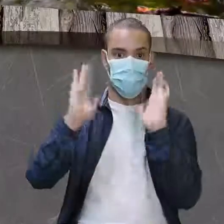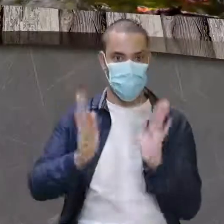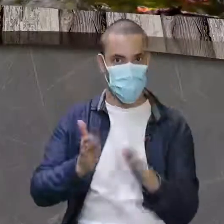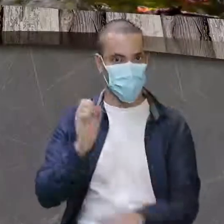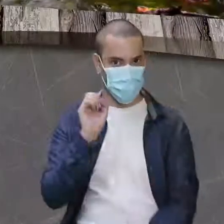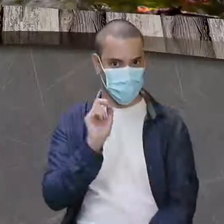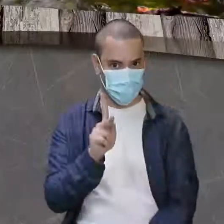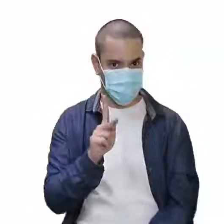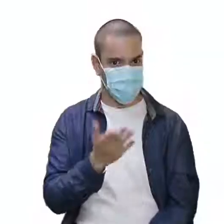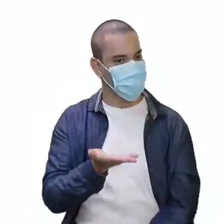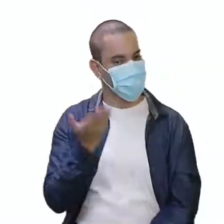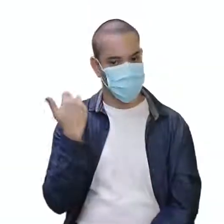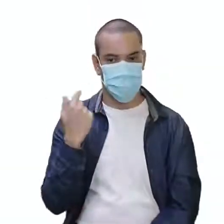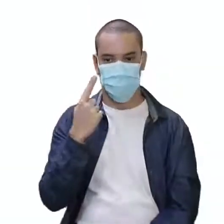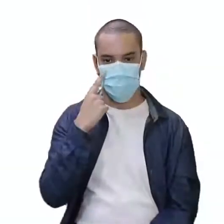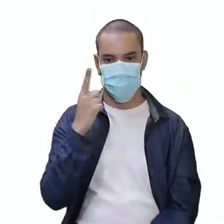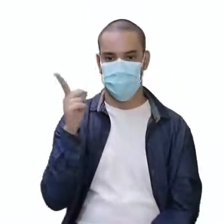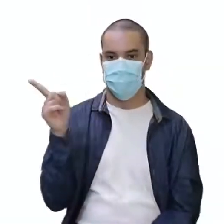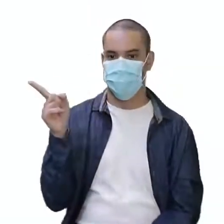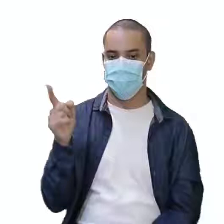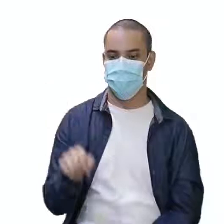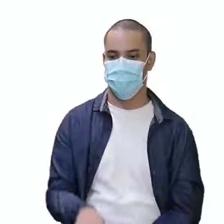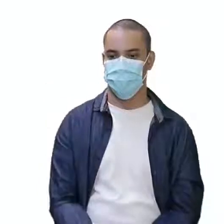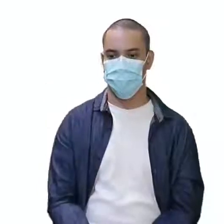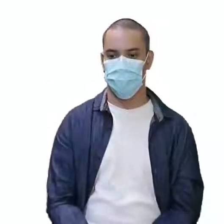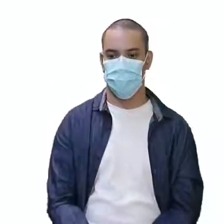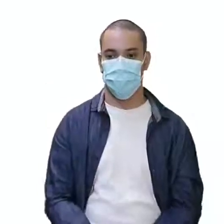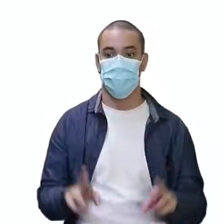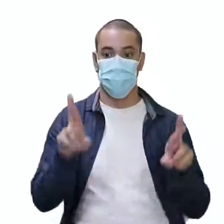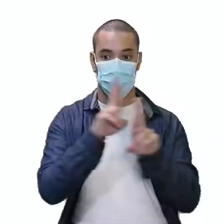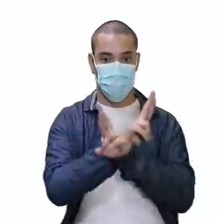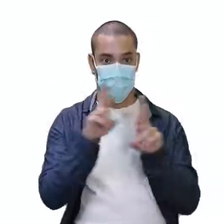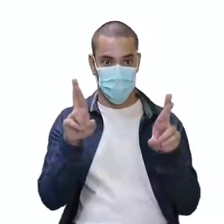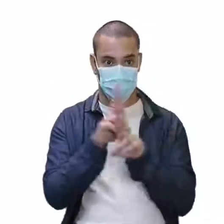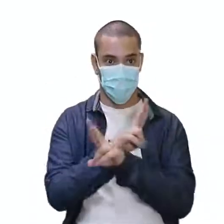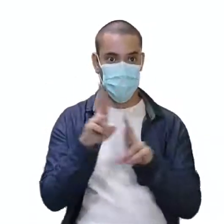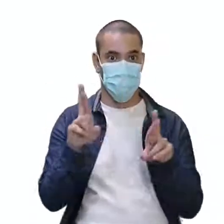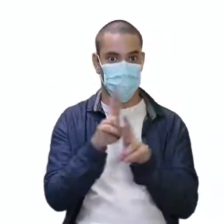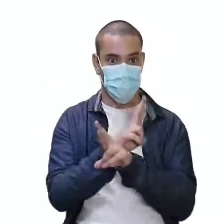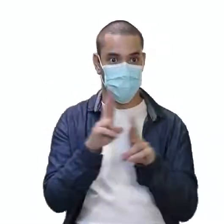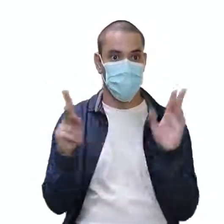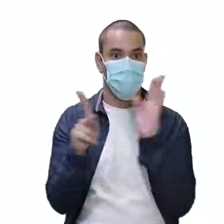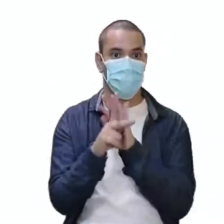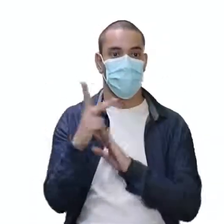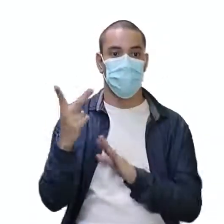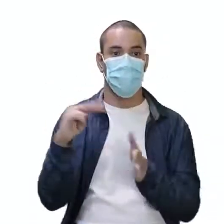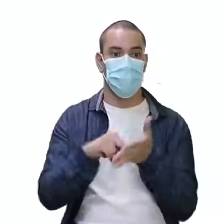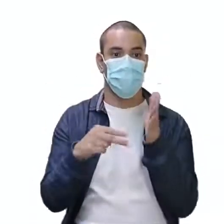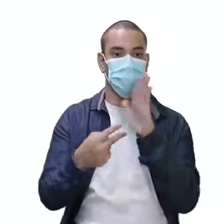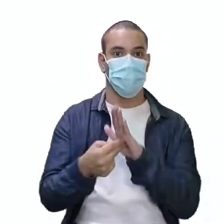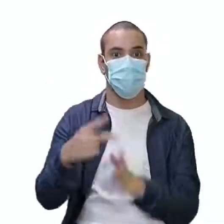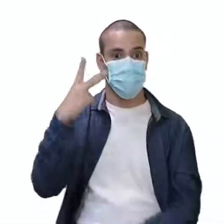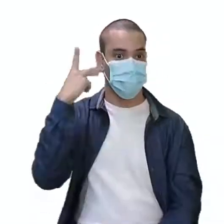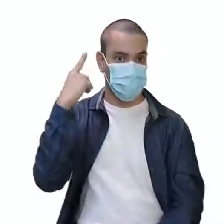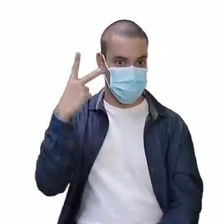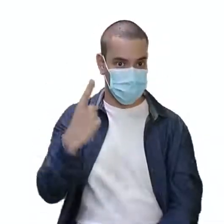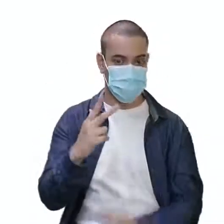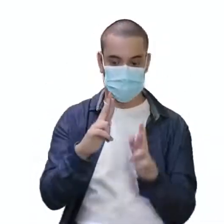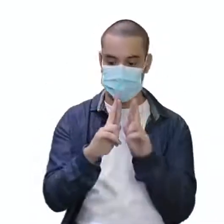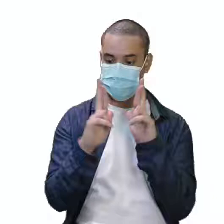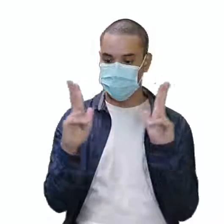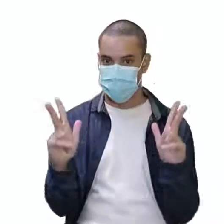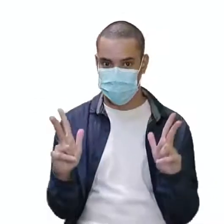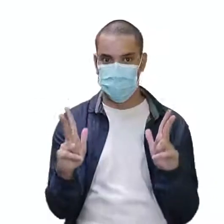Vamos lá então? Olha lá na tela. As relações intraespecíficas. É comum diferenciar essas